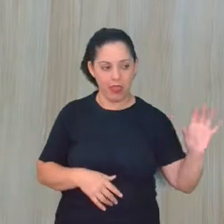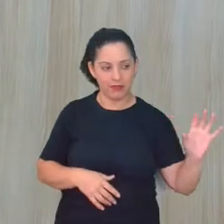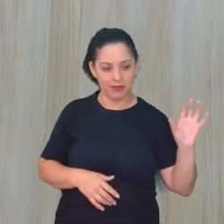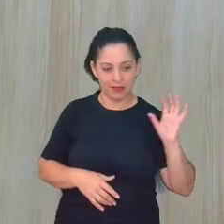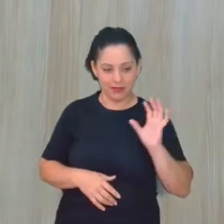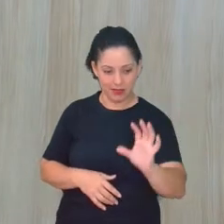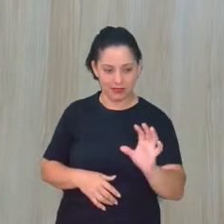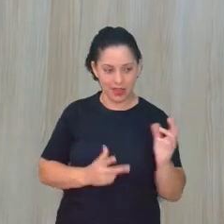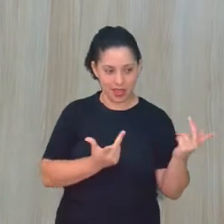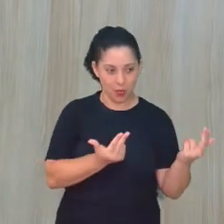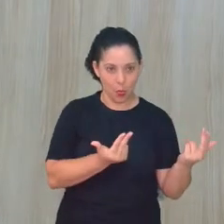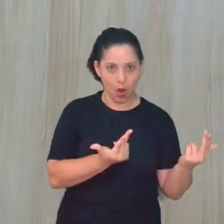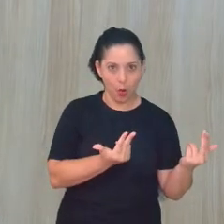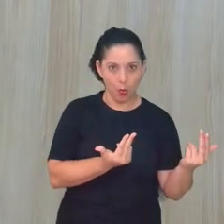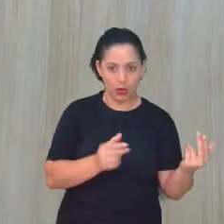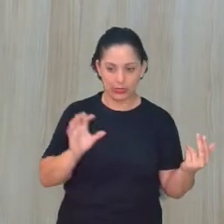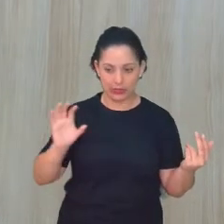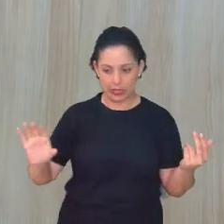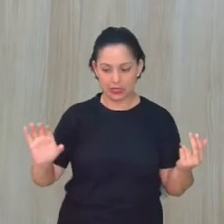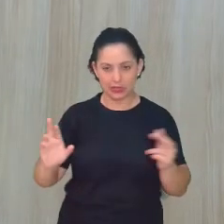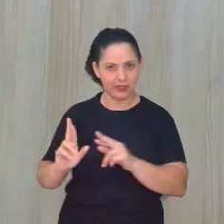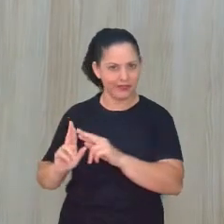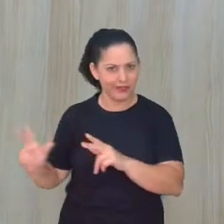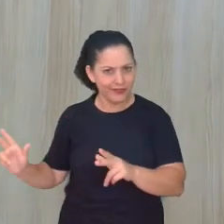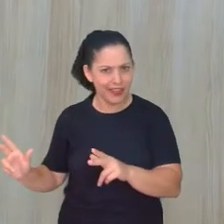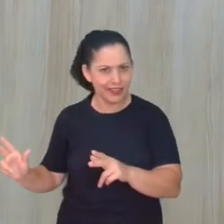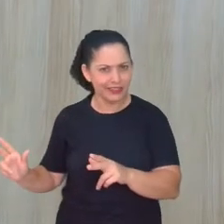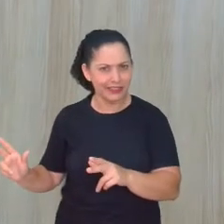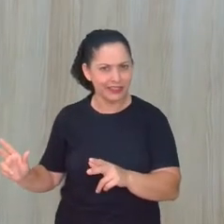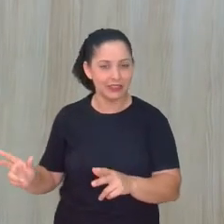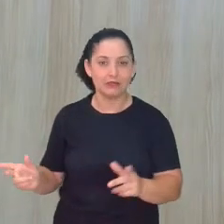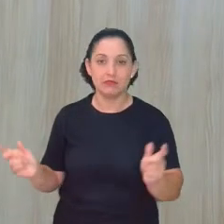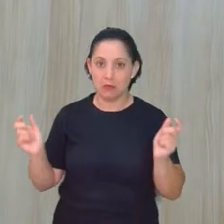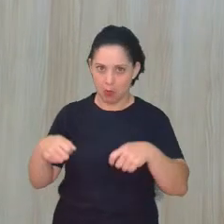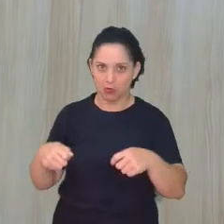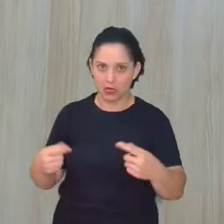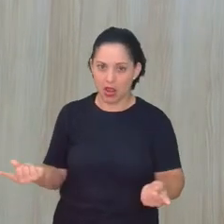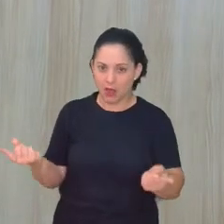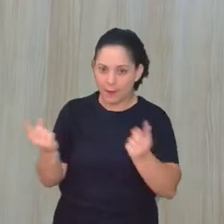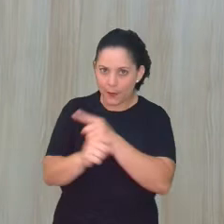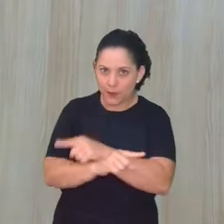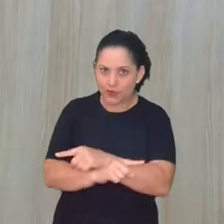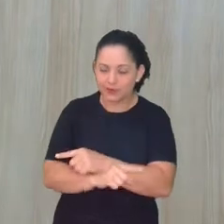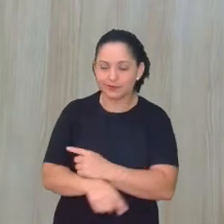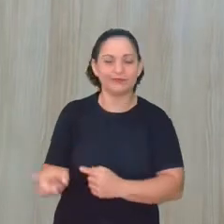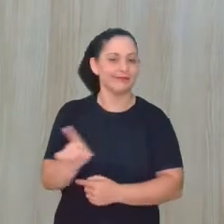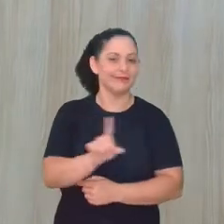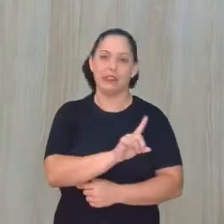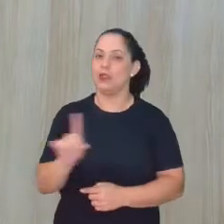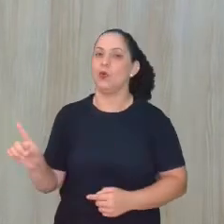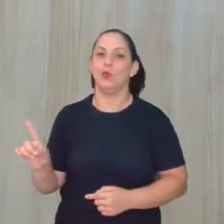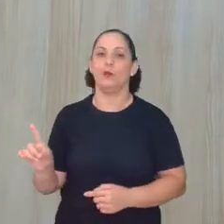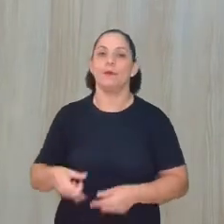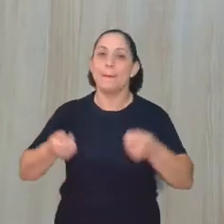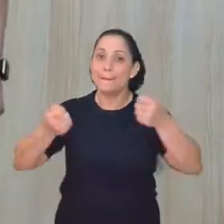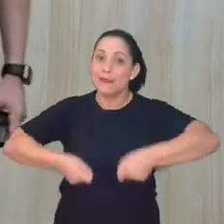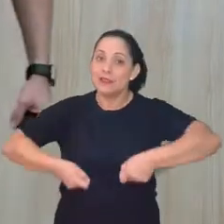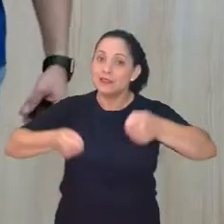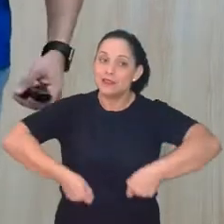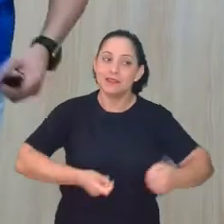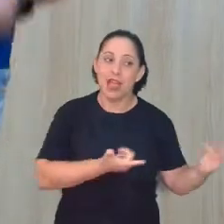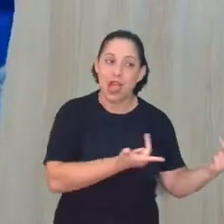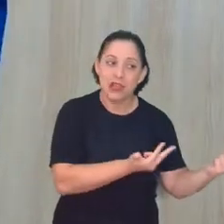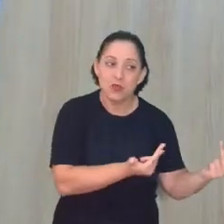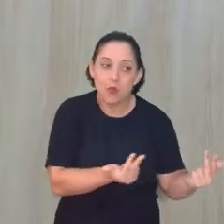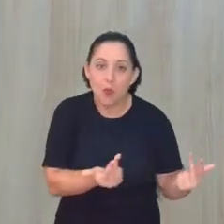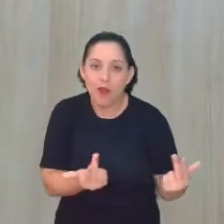uma diferente, seriam grandezas diretamente proporcionais? Não Nope. seria. Nope. Certo? Não seria.